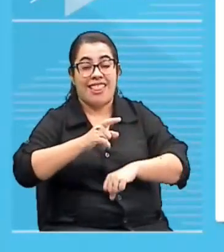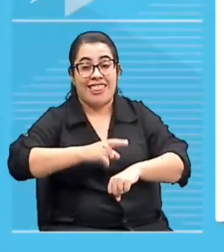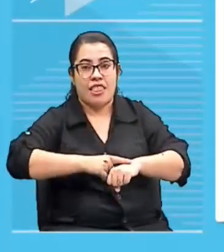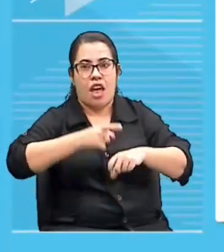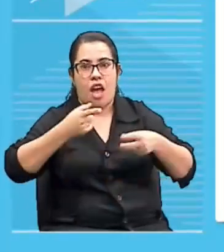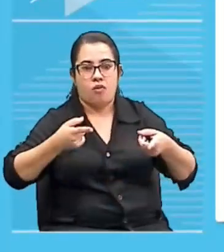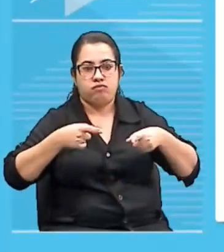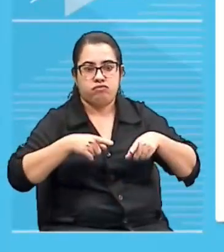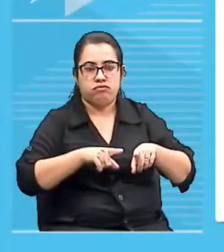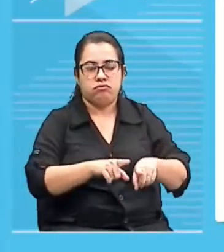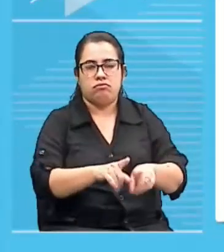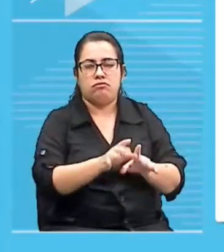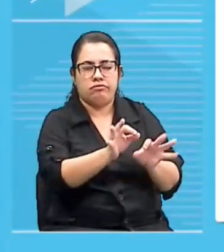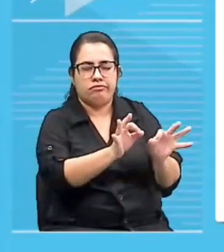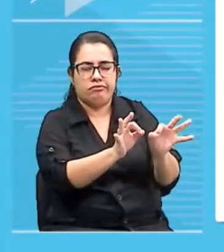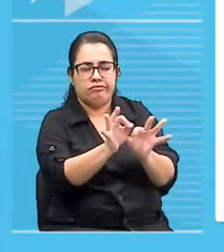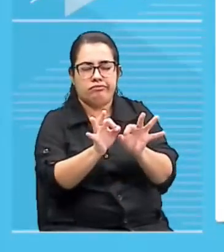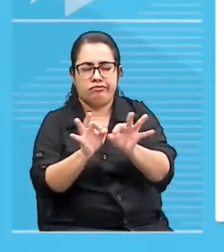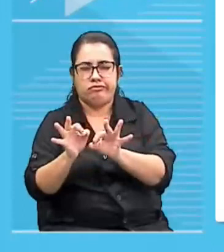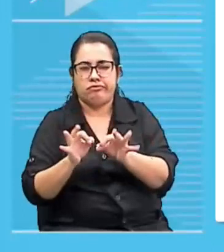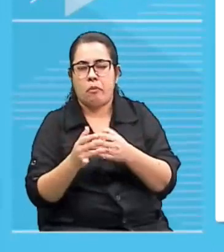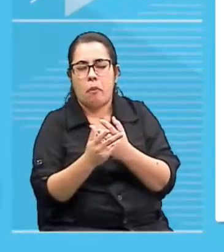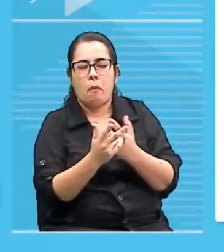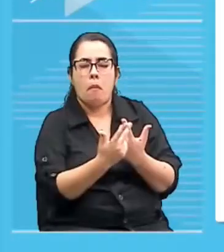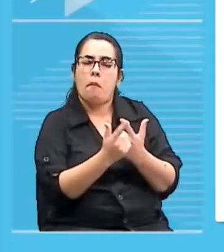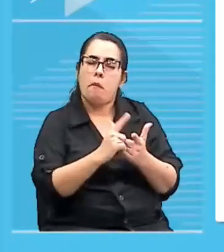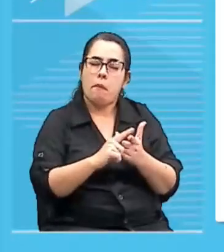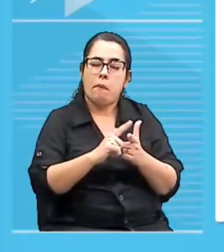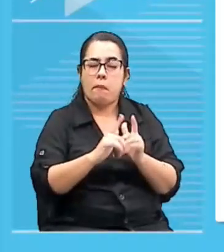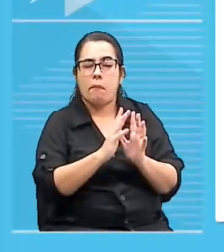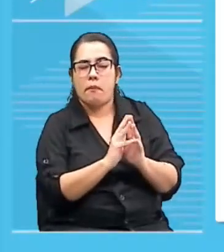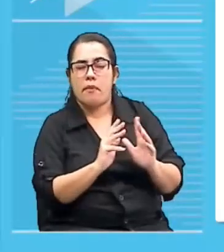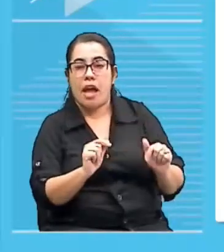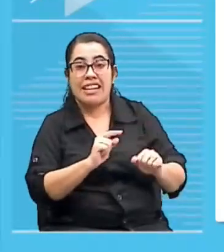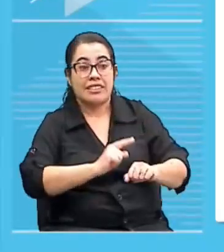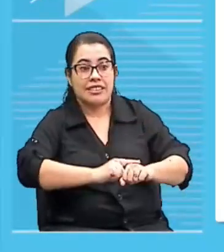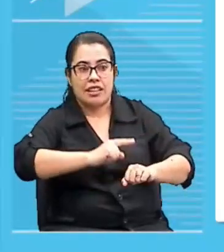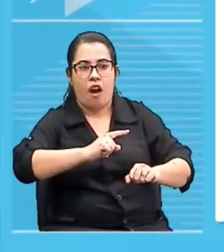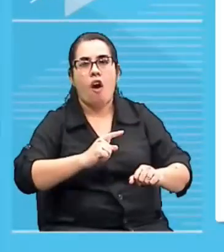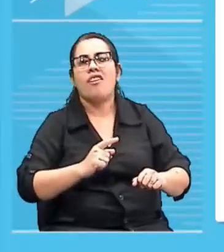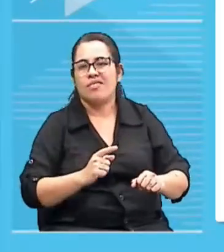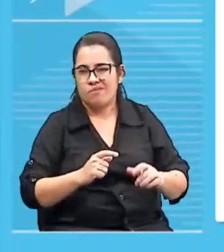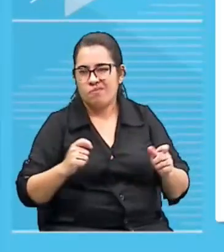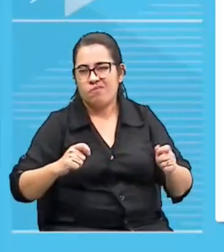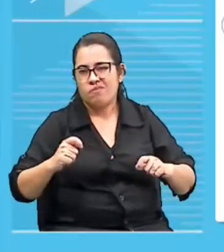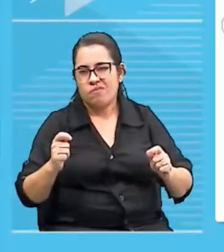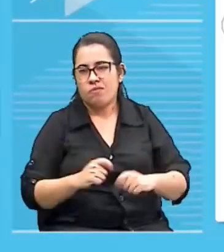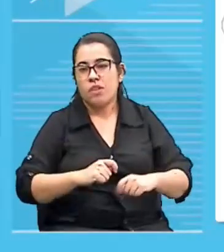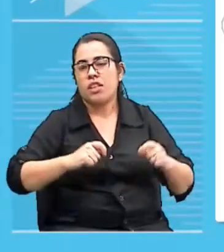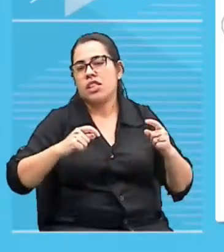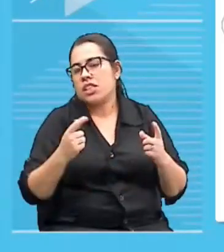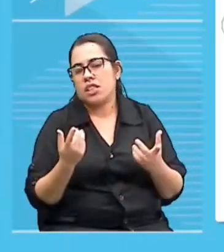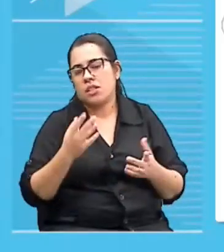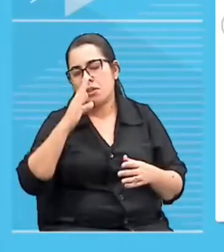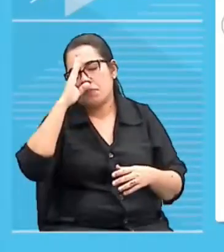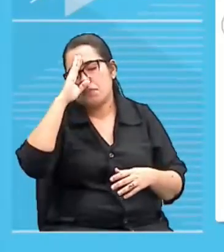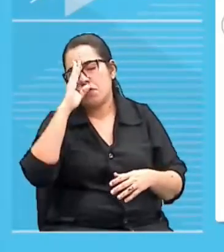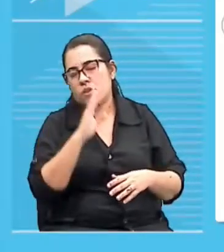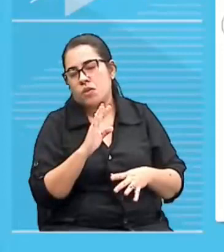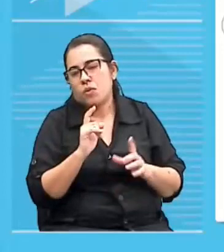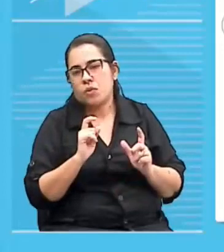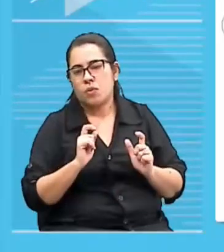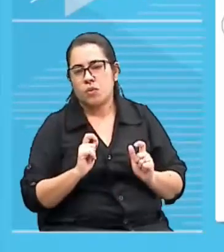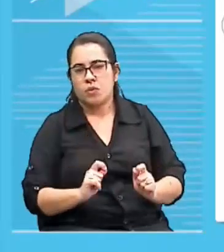real, operar, né, resolver problemas em tempo real, principalmente aí na